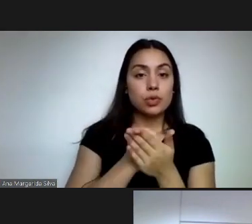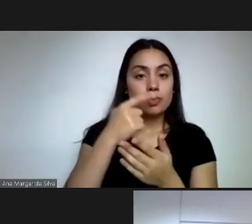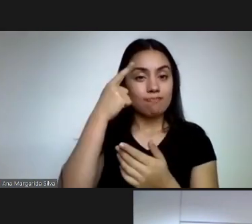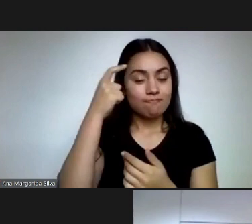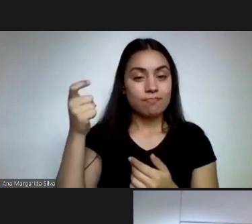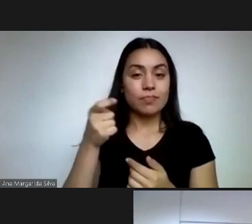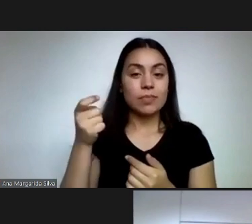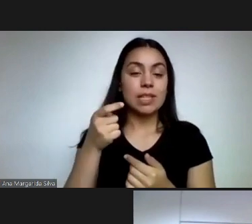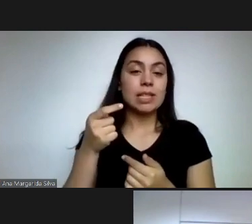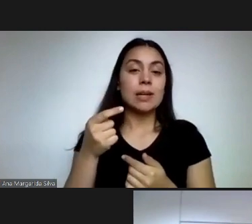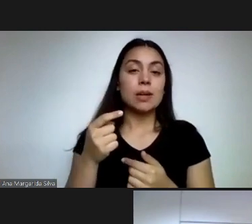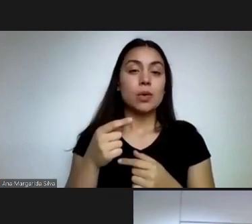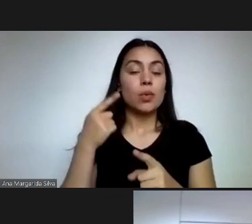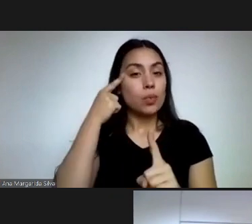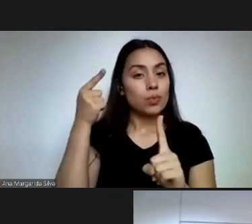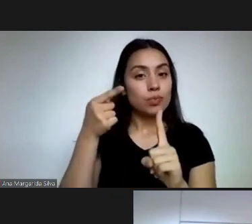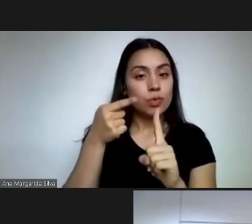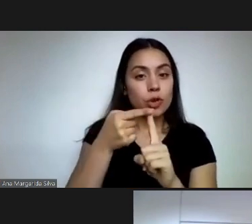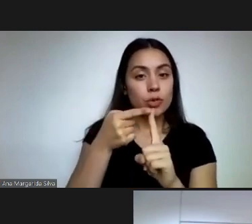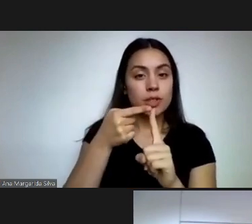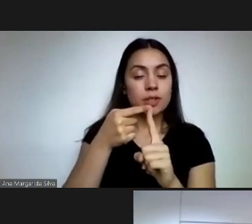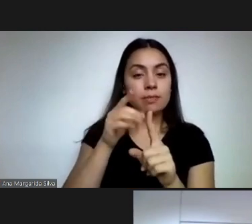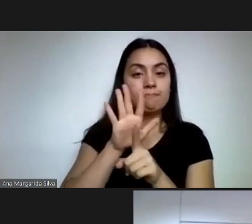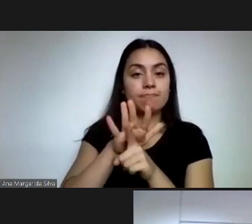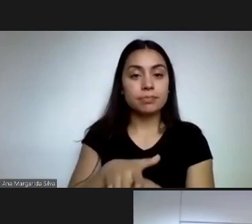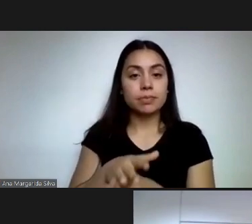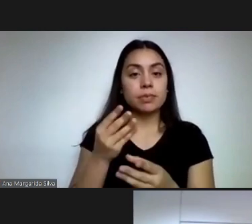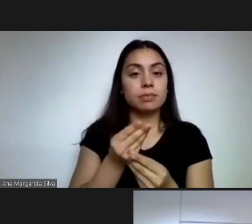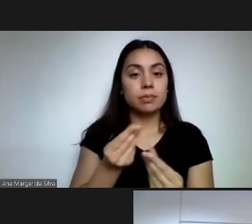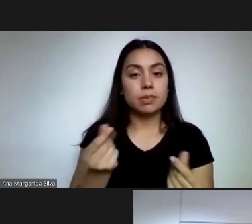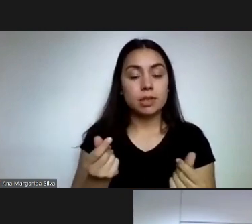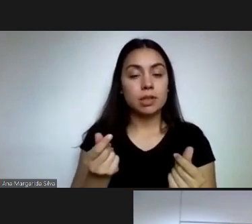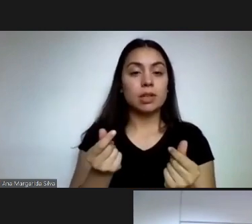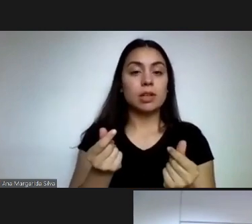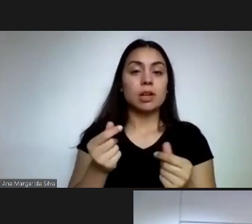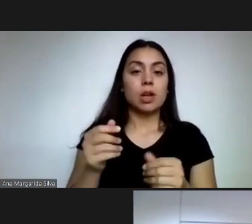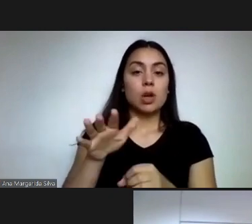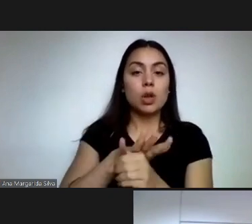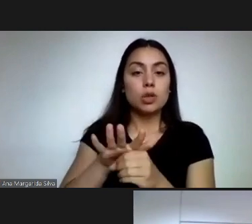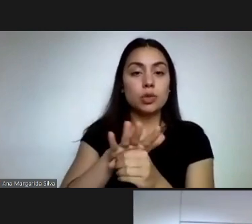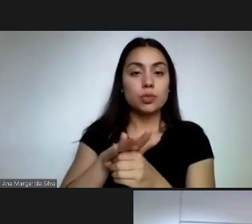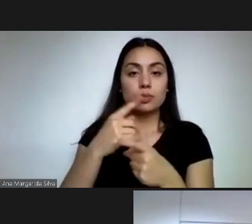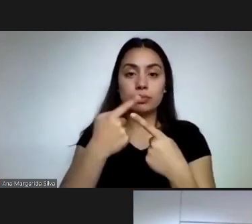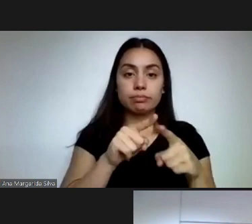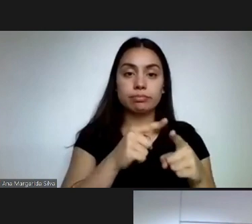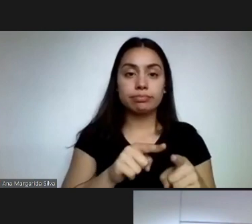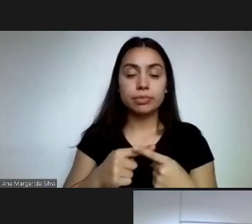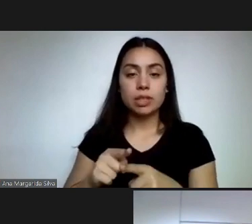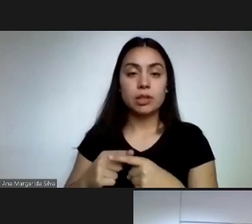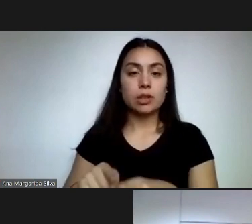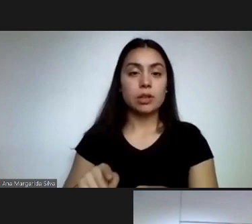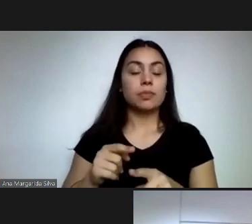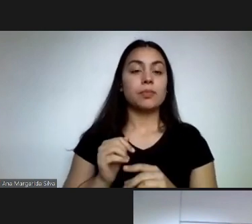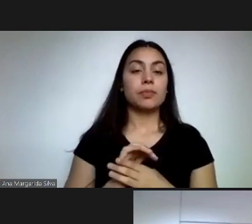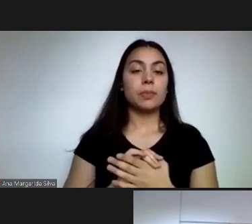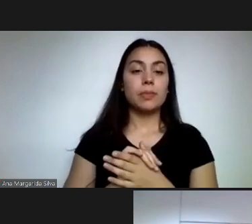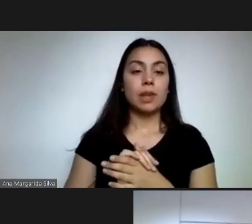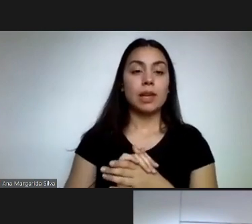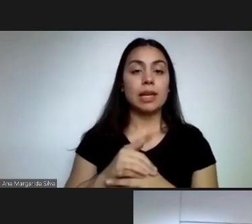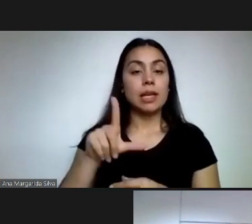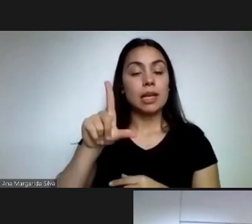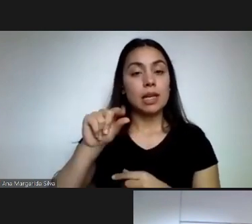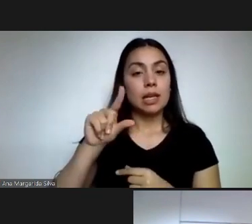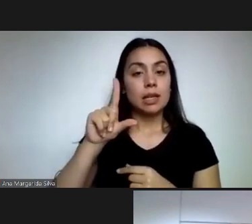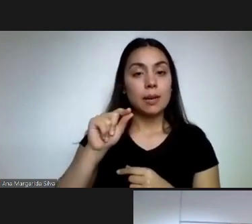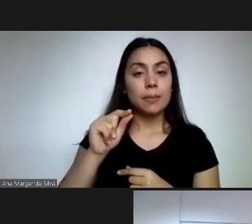crítica sobre as interdependências entre desafios locais e globais e entre e haver uma reflexão